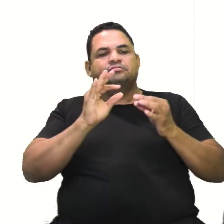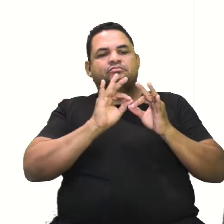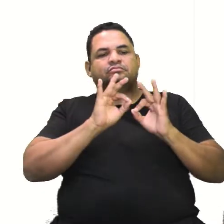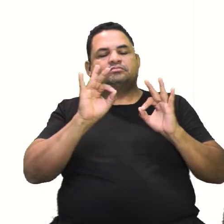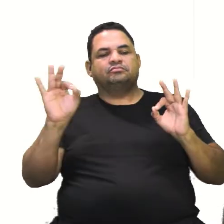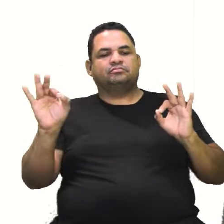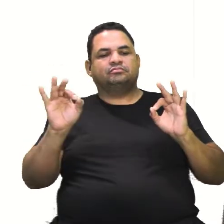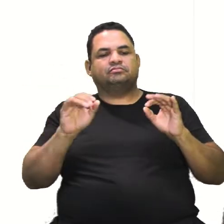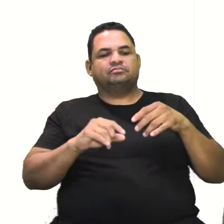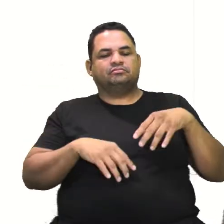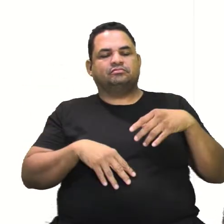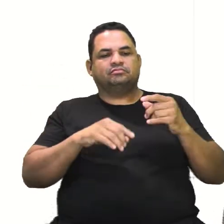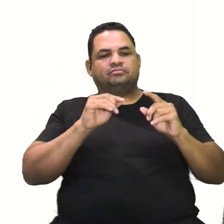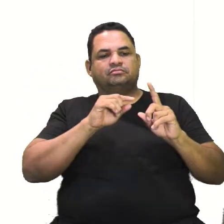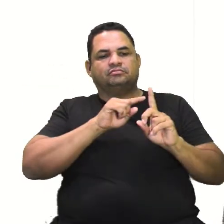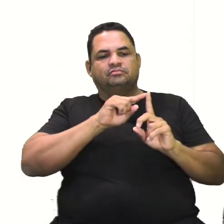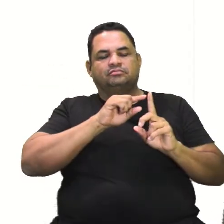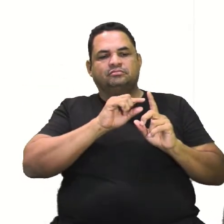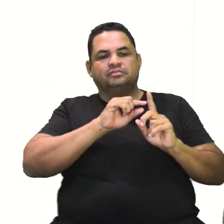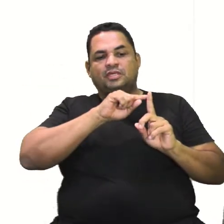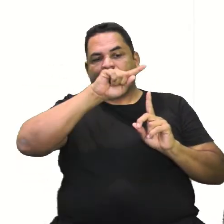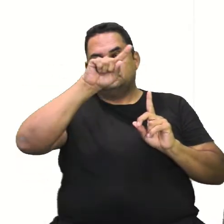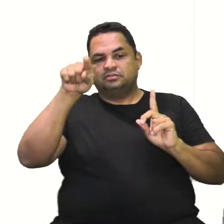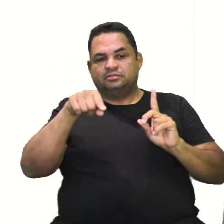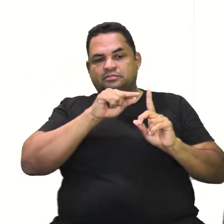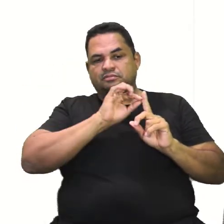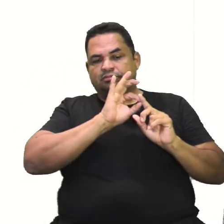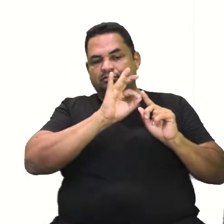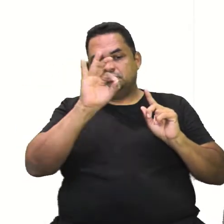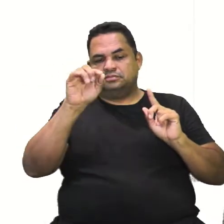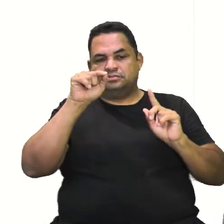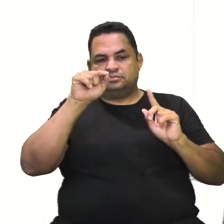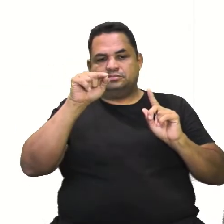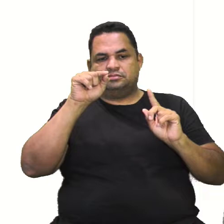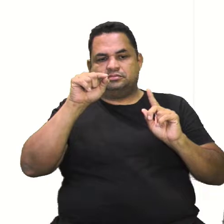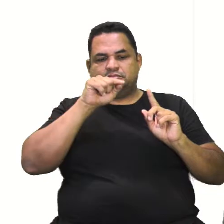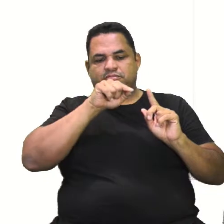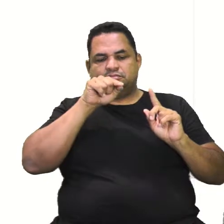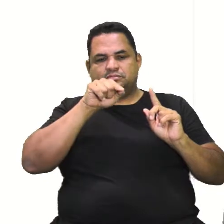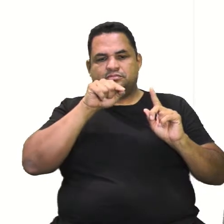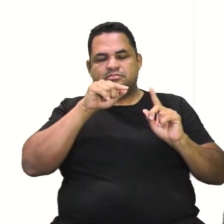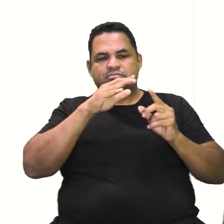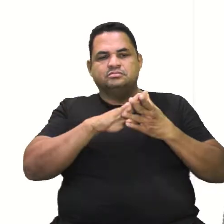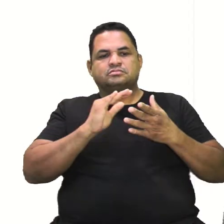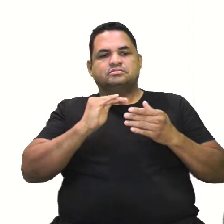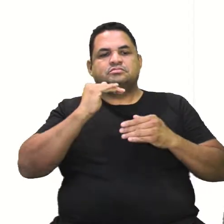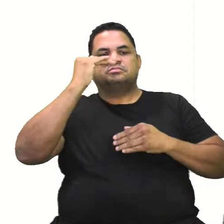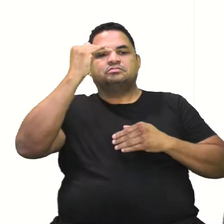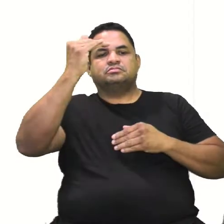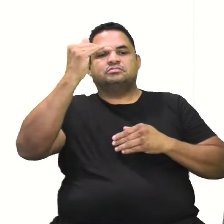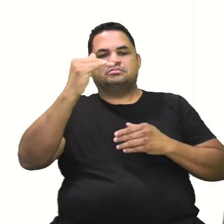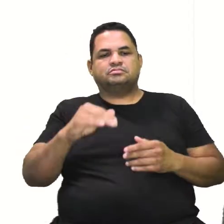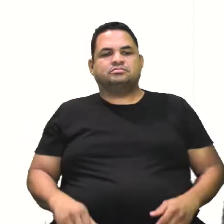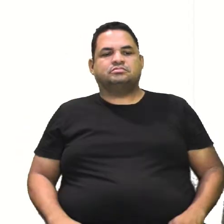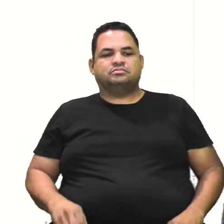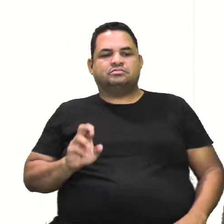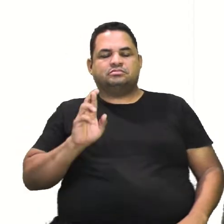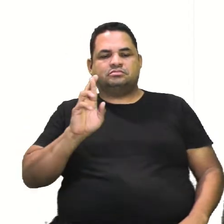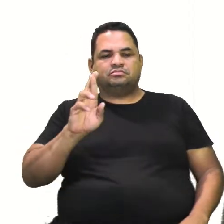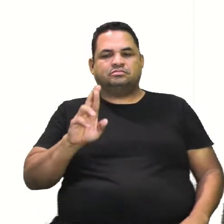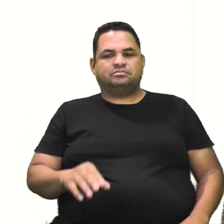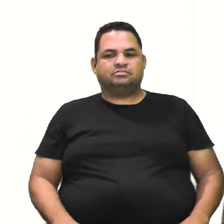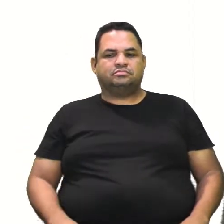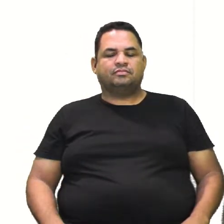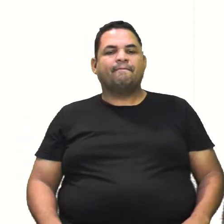a distância entre essa reta e um ponto, que é o centro, for maior do que o raio